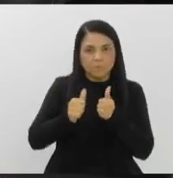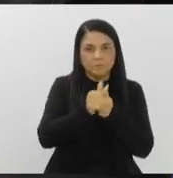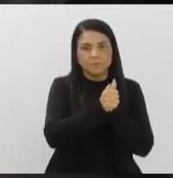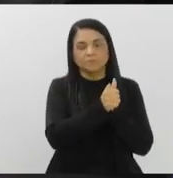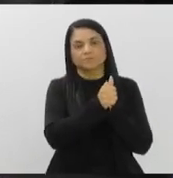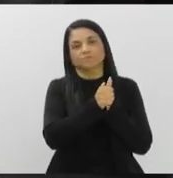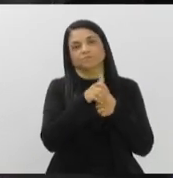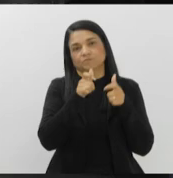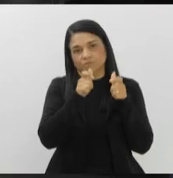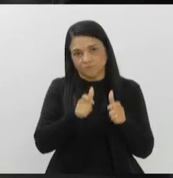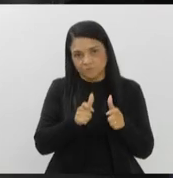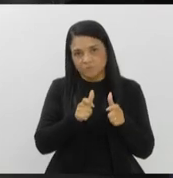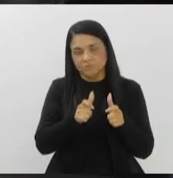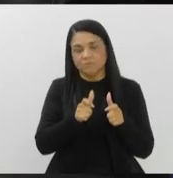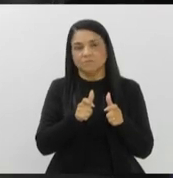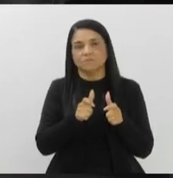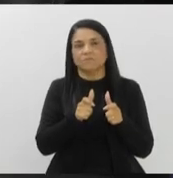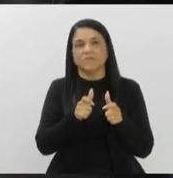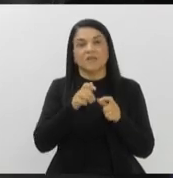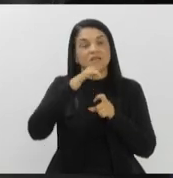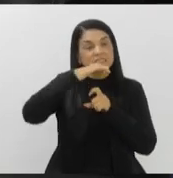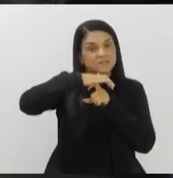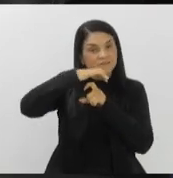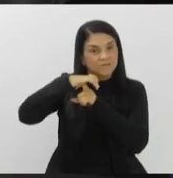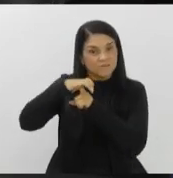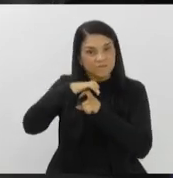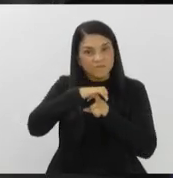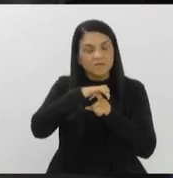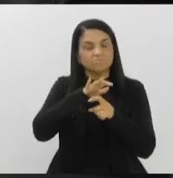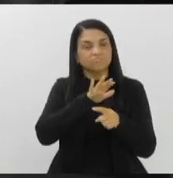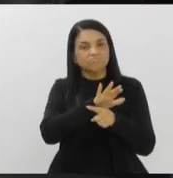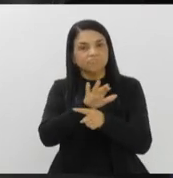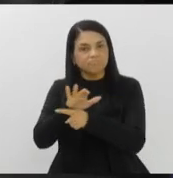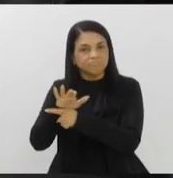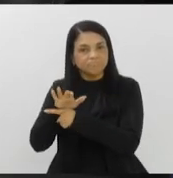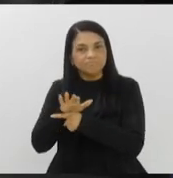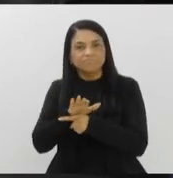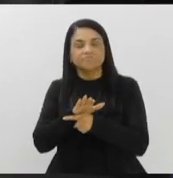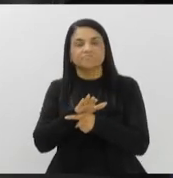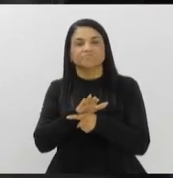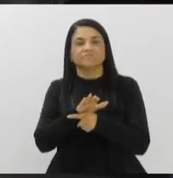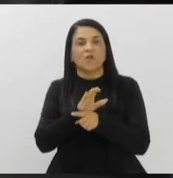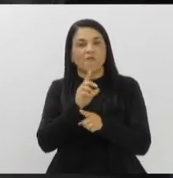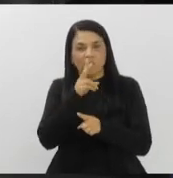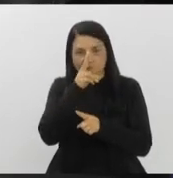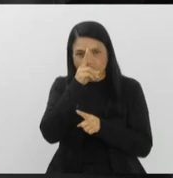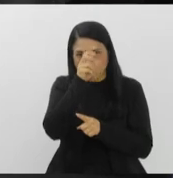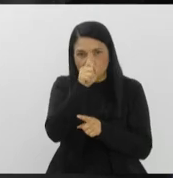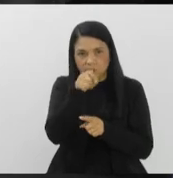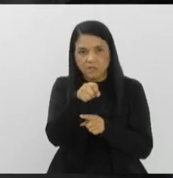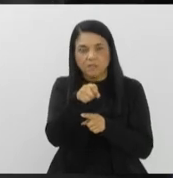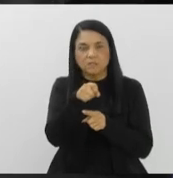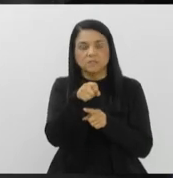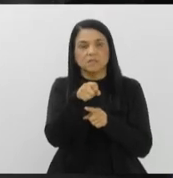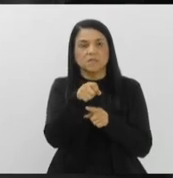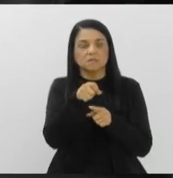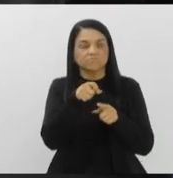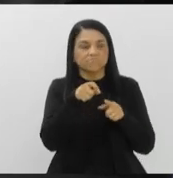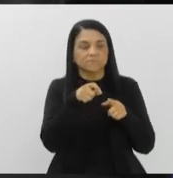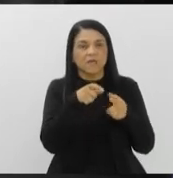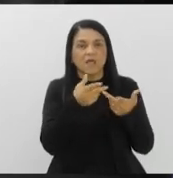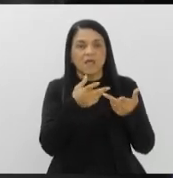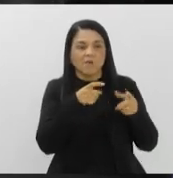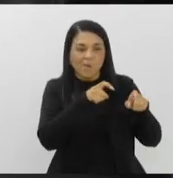local, as feiras contribuindo aí para fortalecer a questão do abastecimento,